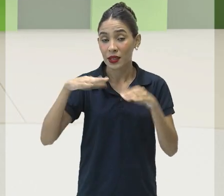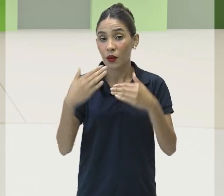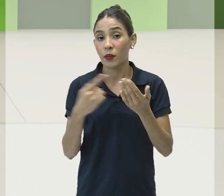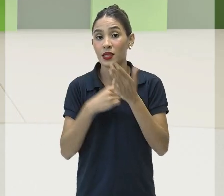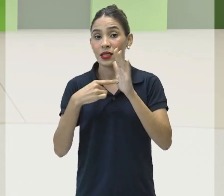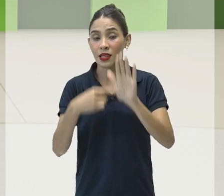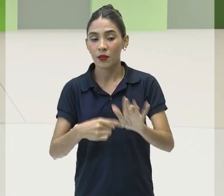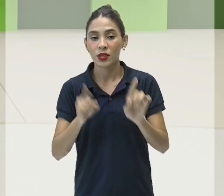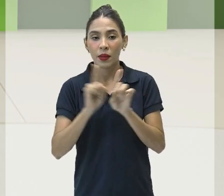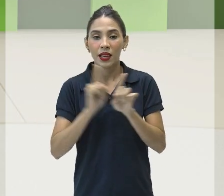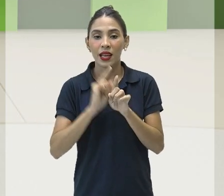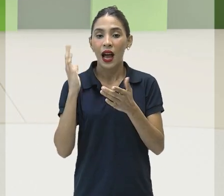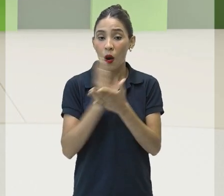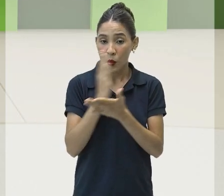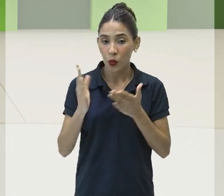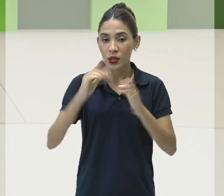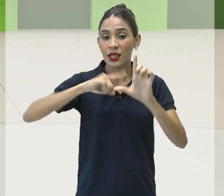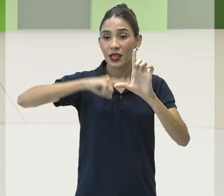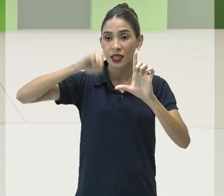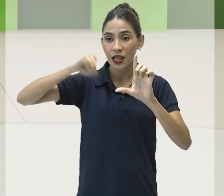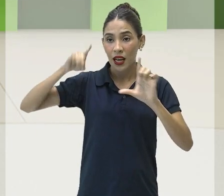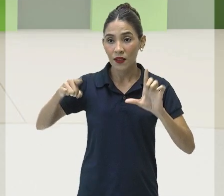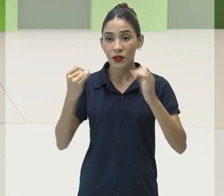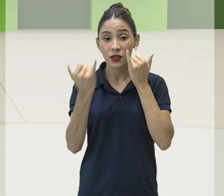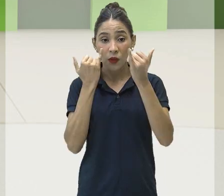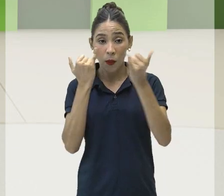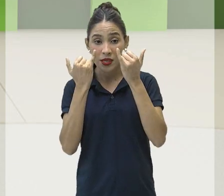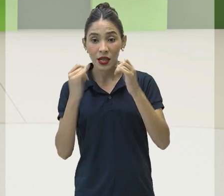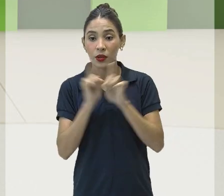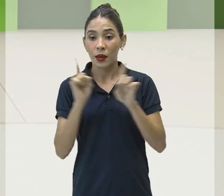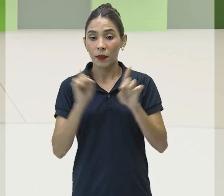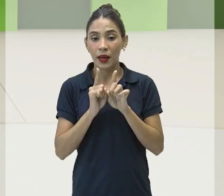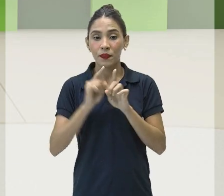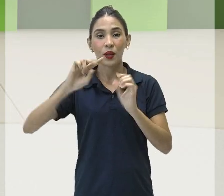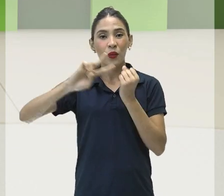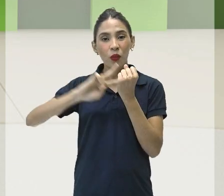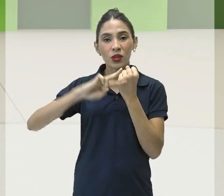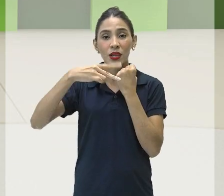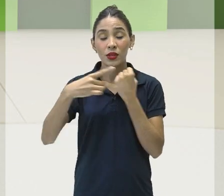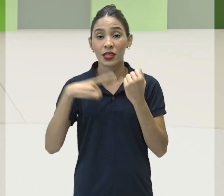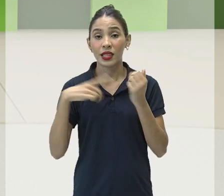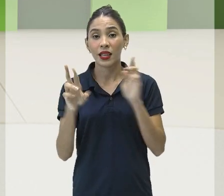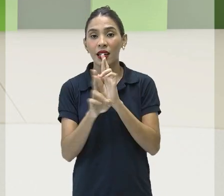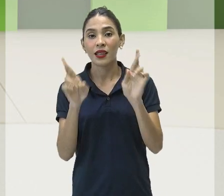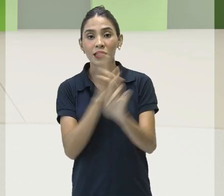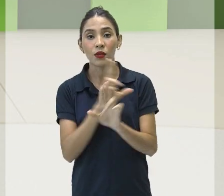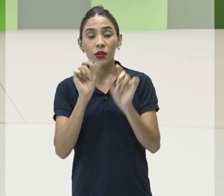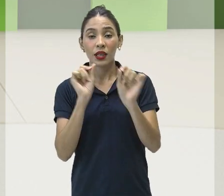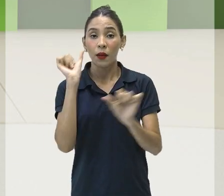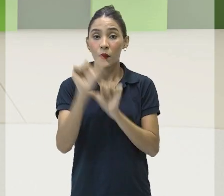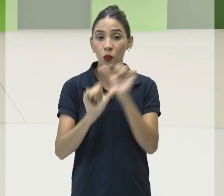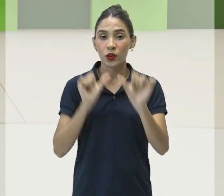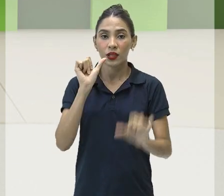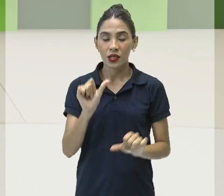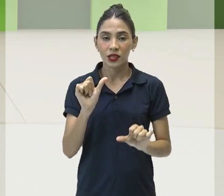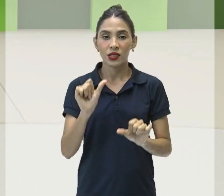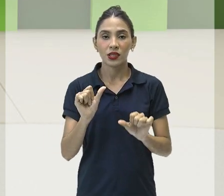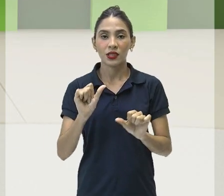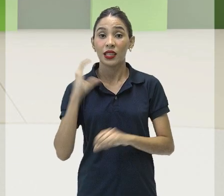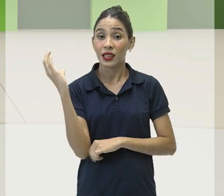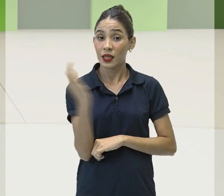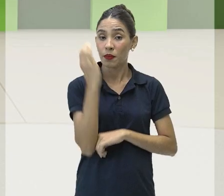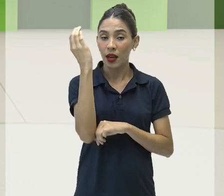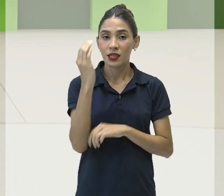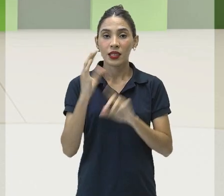aqui alguns gráficos, né, algumas informações das consequências relacionadas às mudanças climáticas,